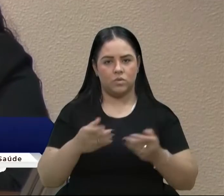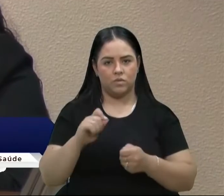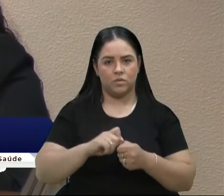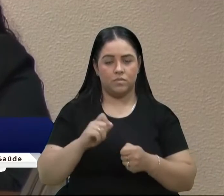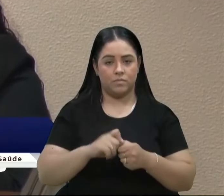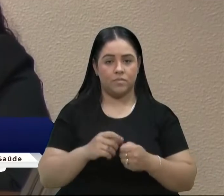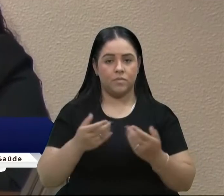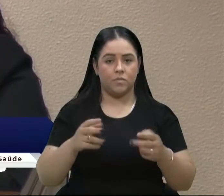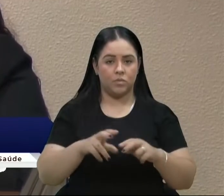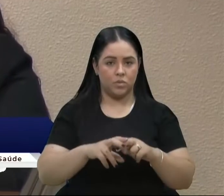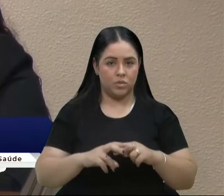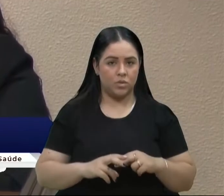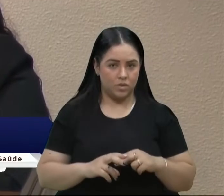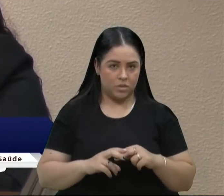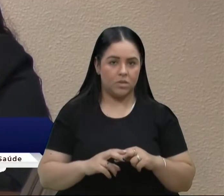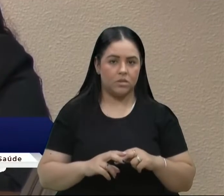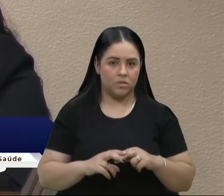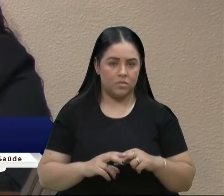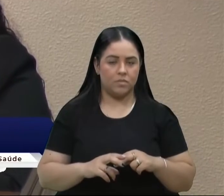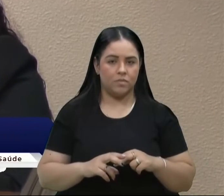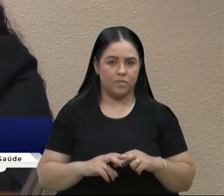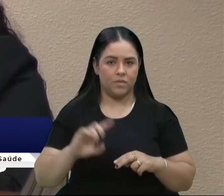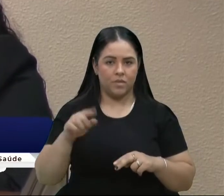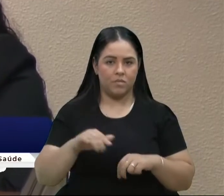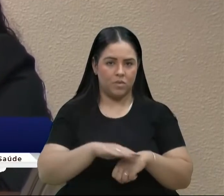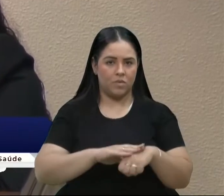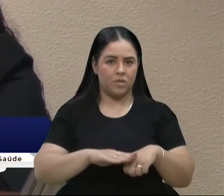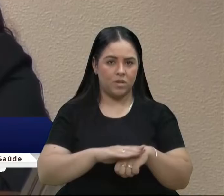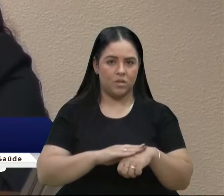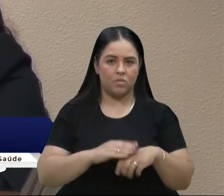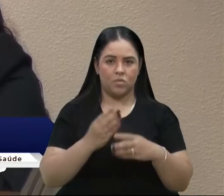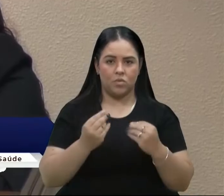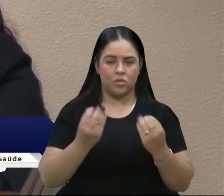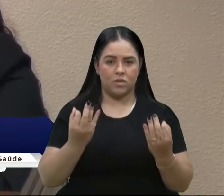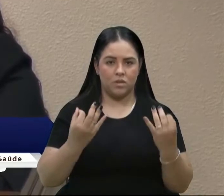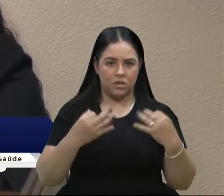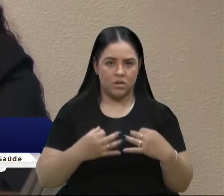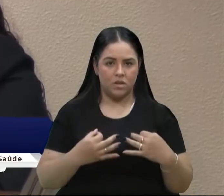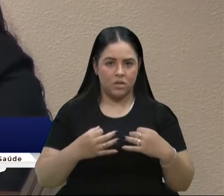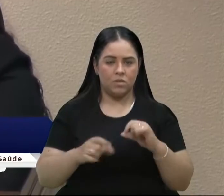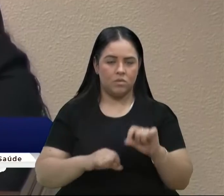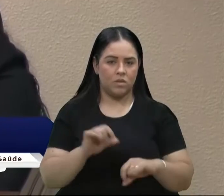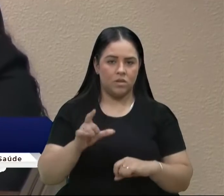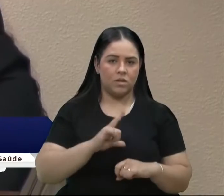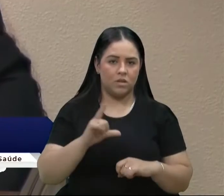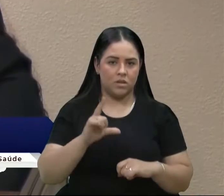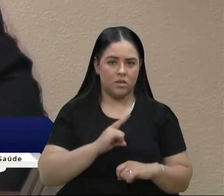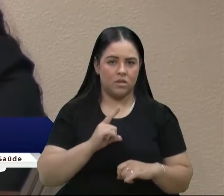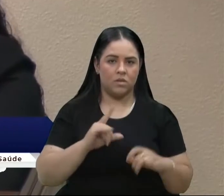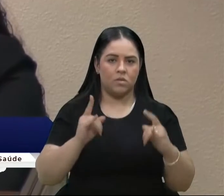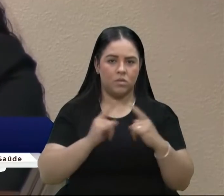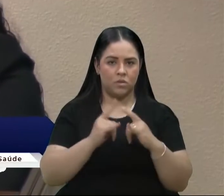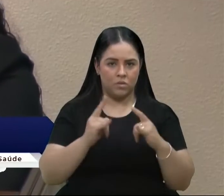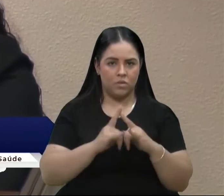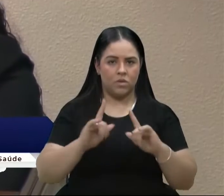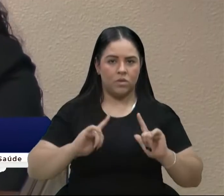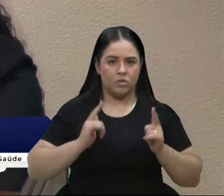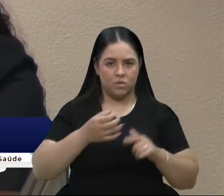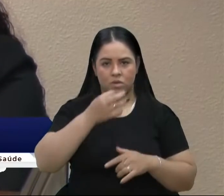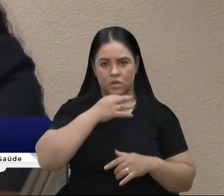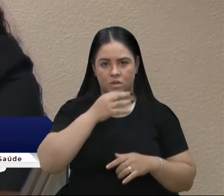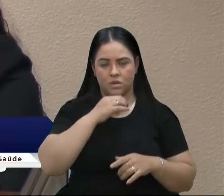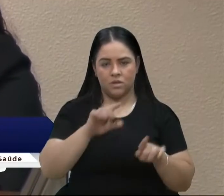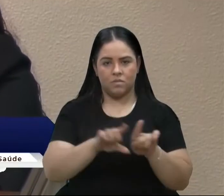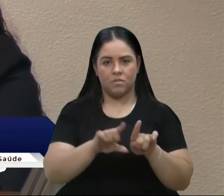né? Então, foi um diálogo muito assertivo, né, entre a instituição, entre a gestão de Caxias e conosco